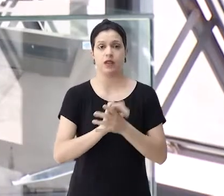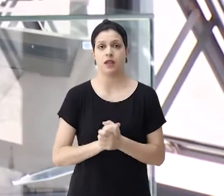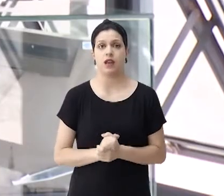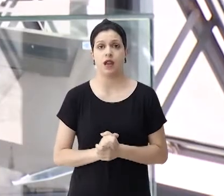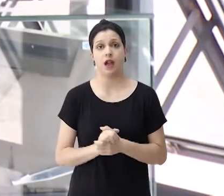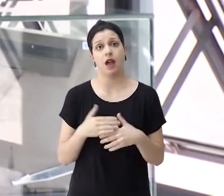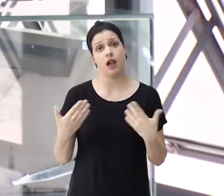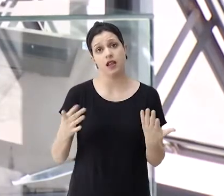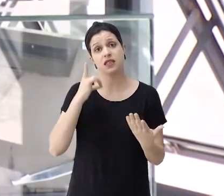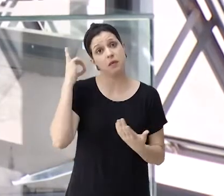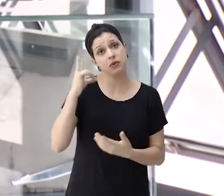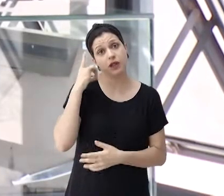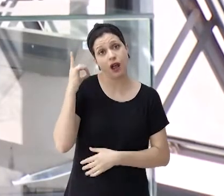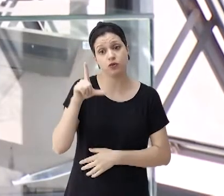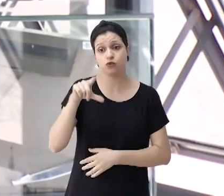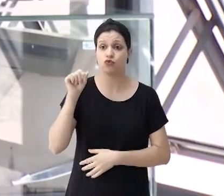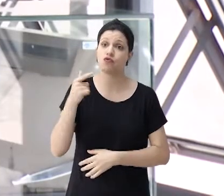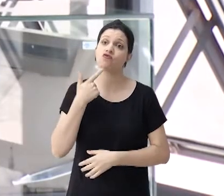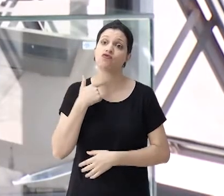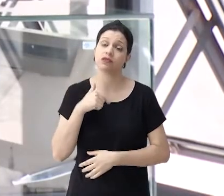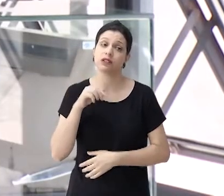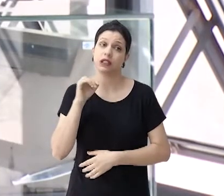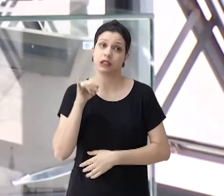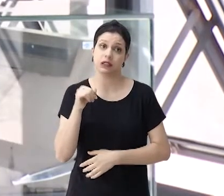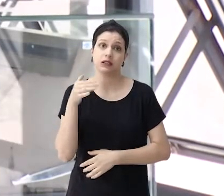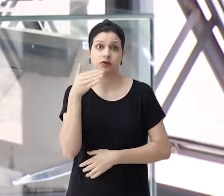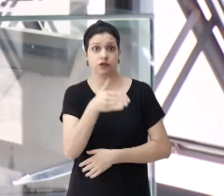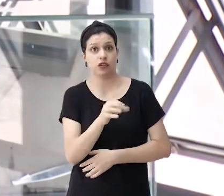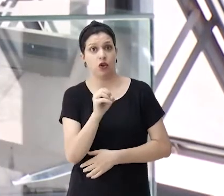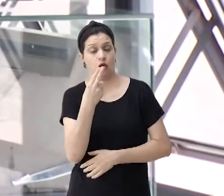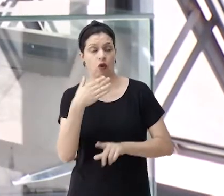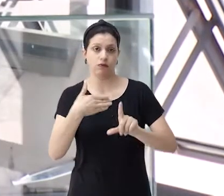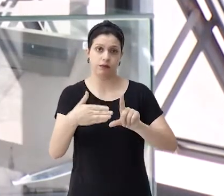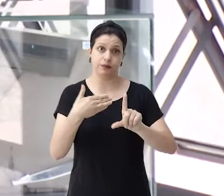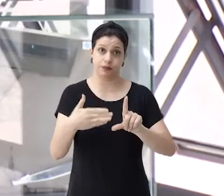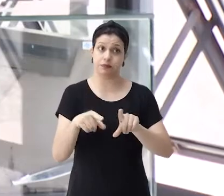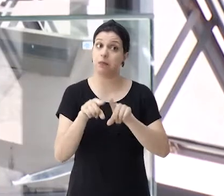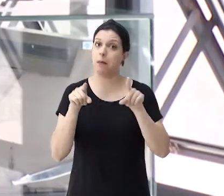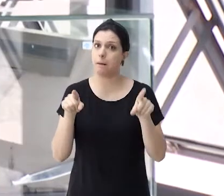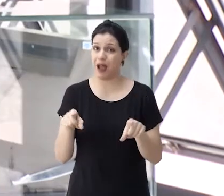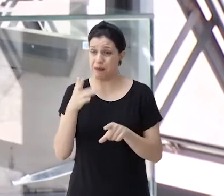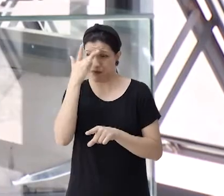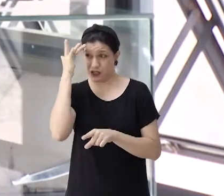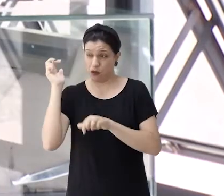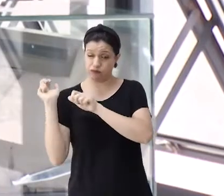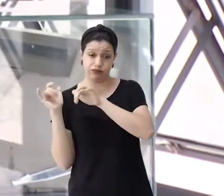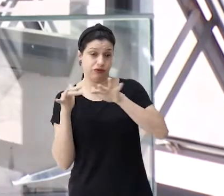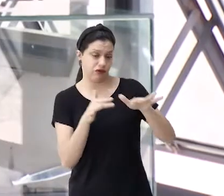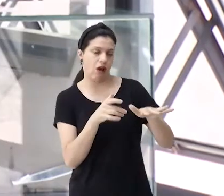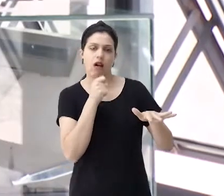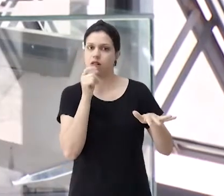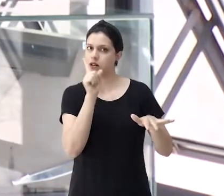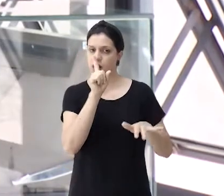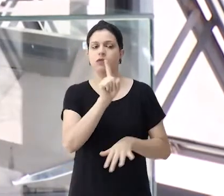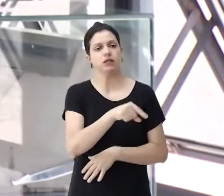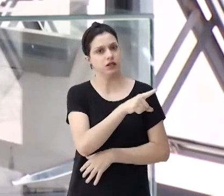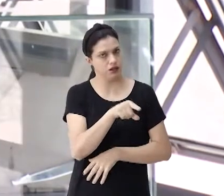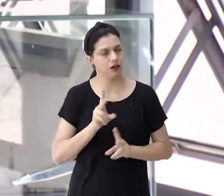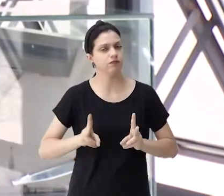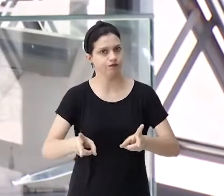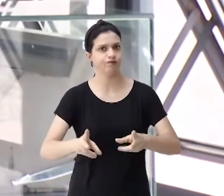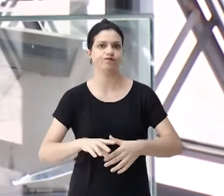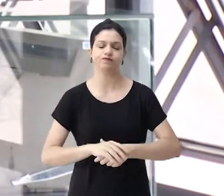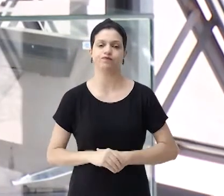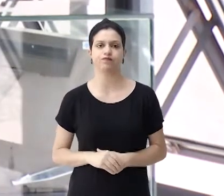aos deputados estarem ou não presentes no plenário. Contudo, o atendimento ao público e a realização de eventos coletivos continuam